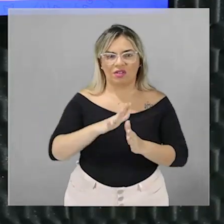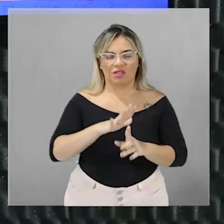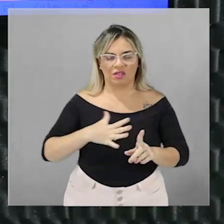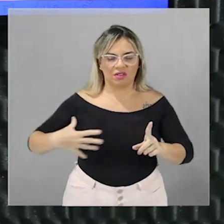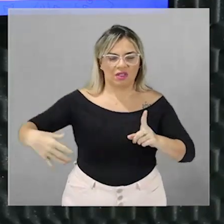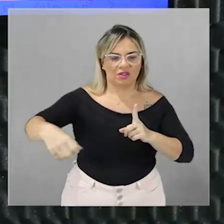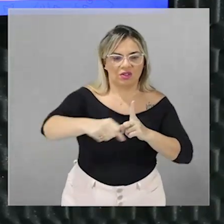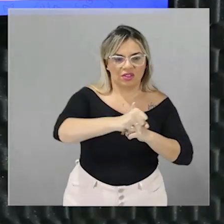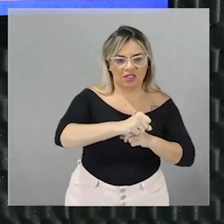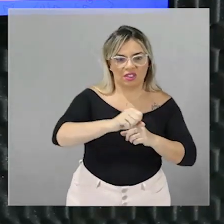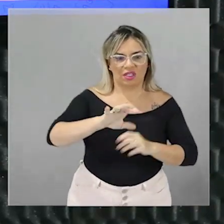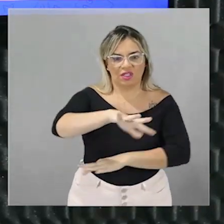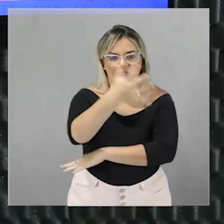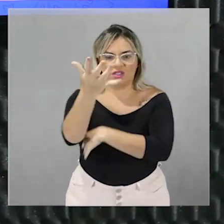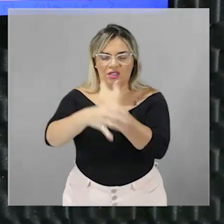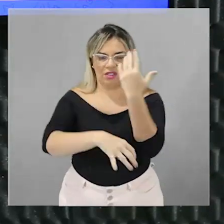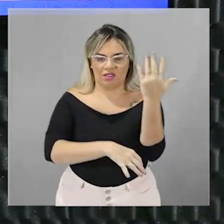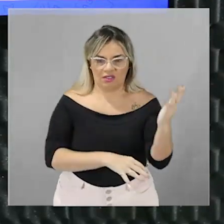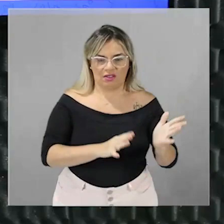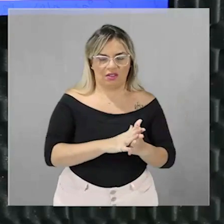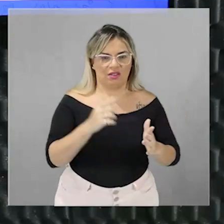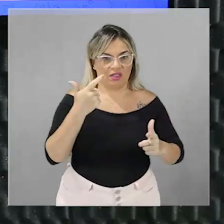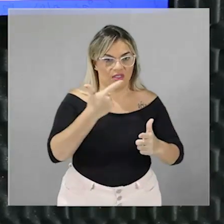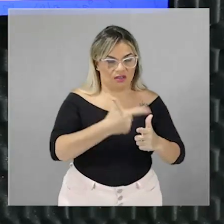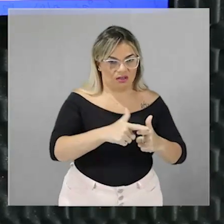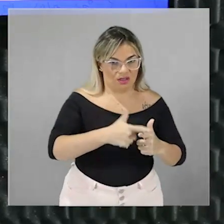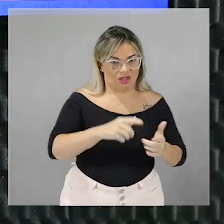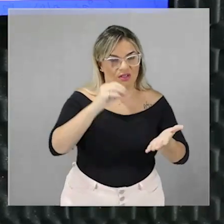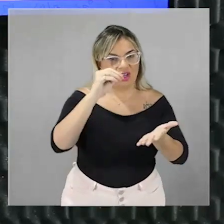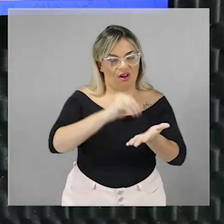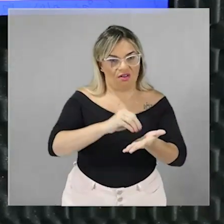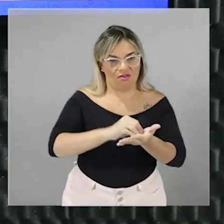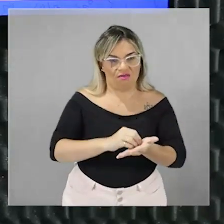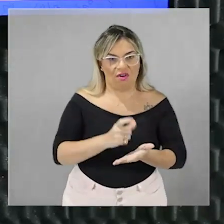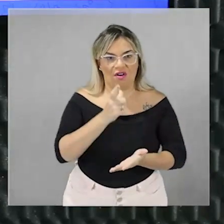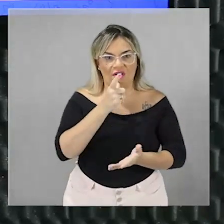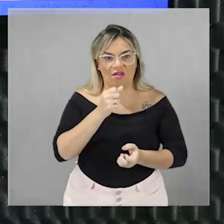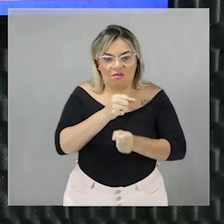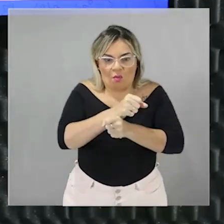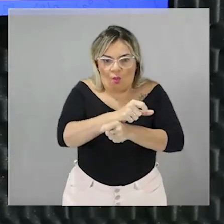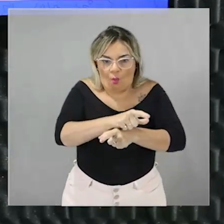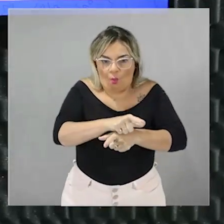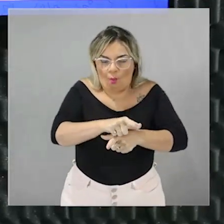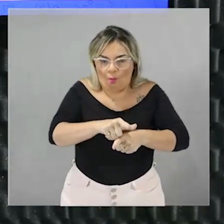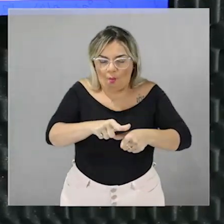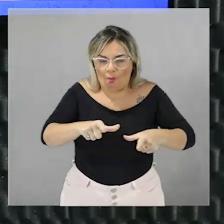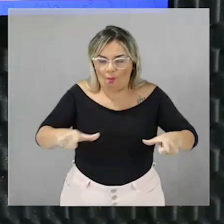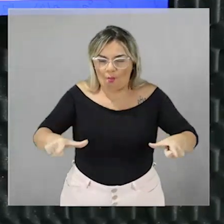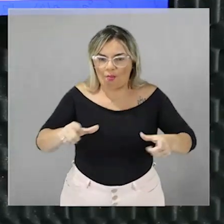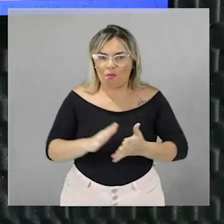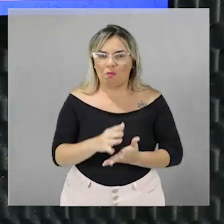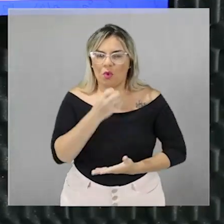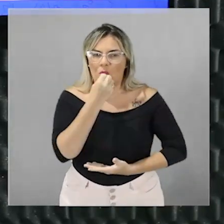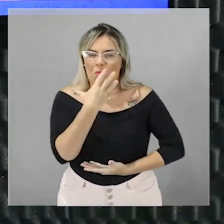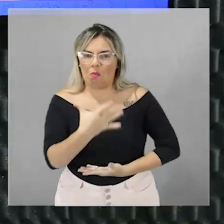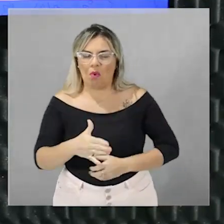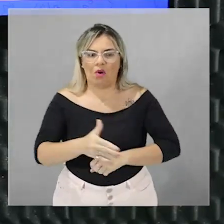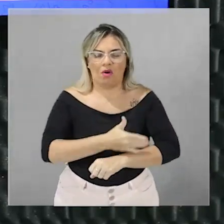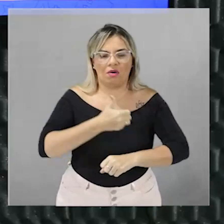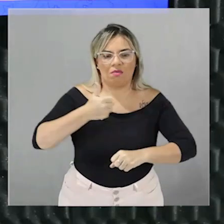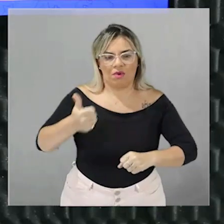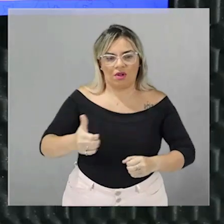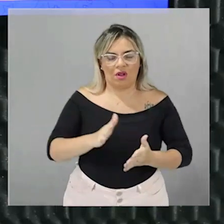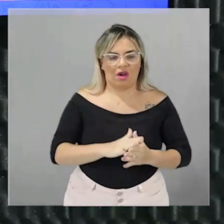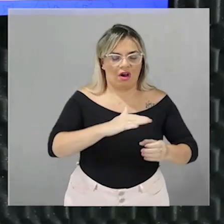Essa problemática, né, que no caso é a falta de saneamento básico, o texto já te disse, a falta de água, acesso à água, a falta de esgoto,